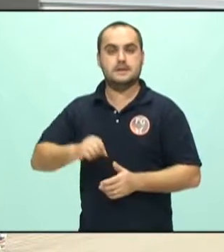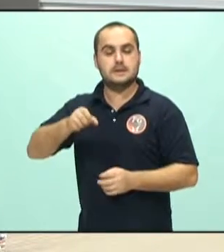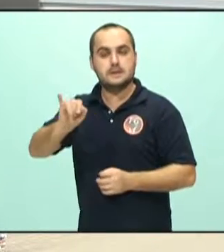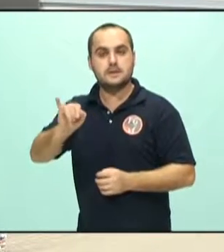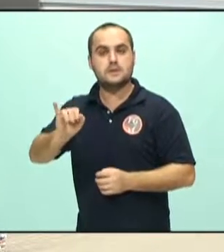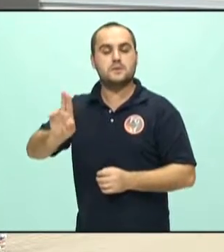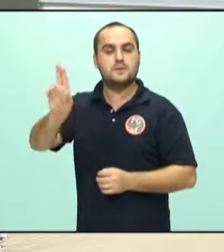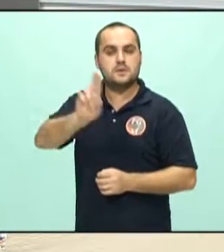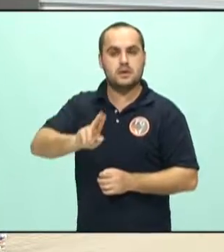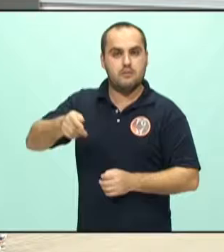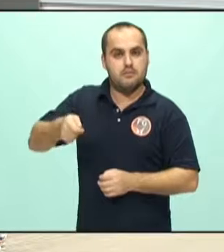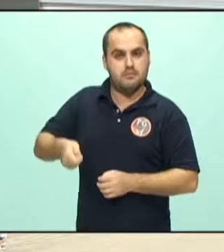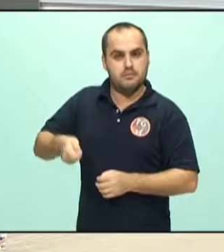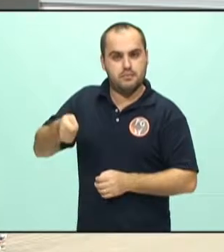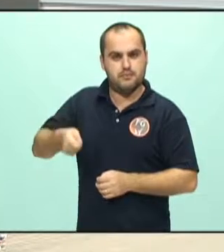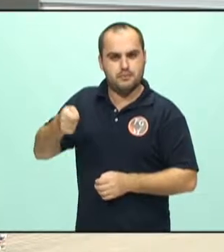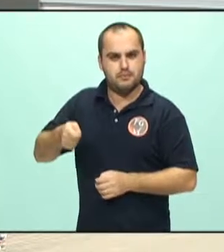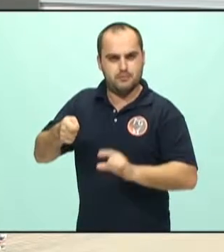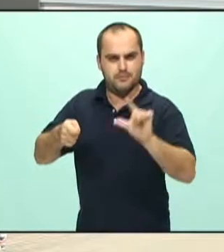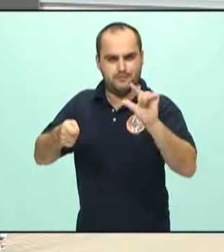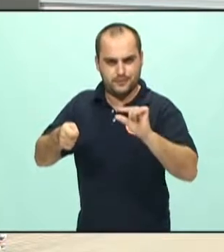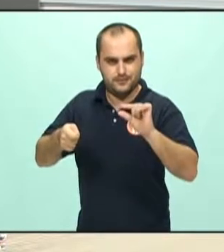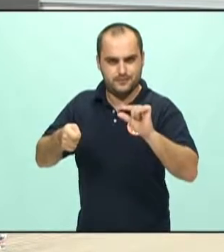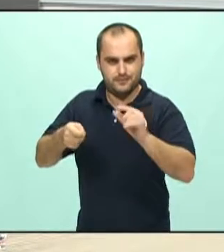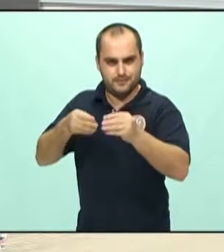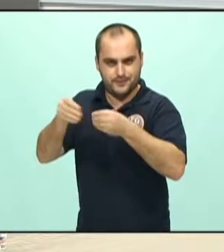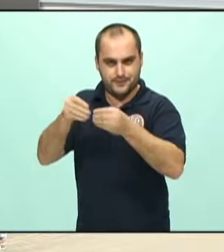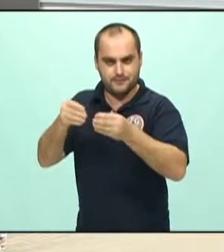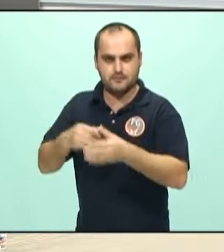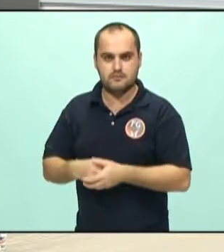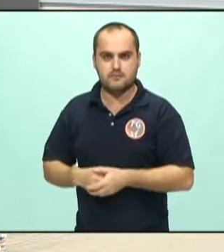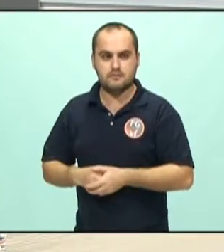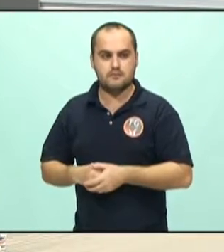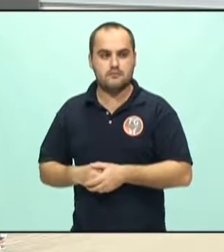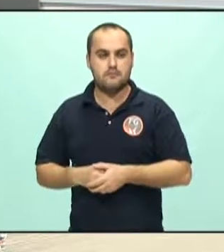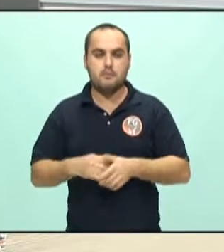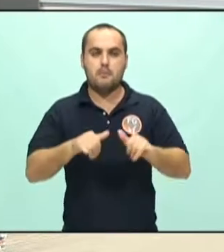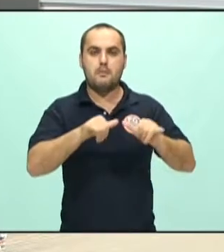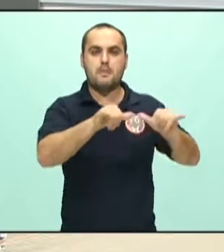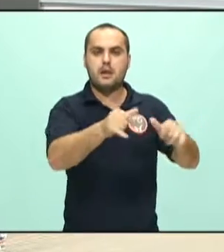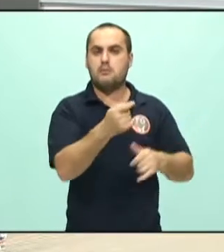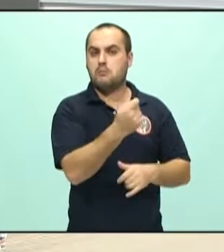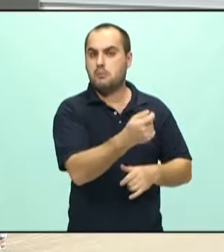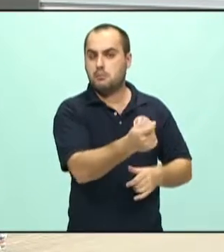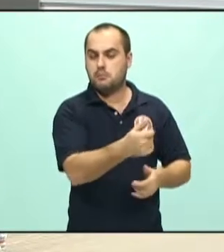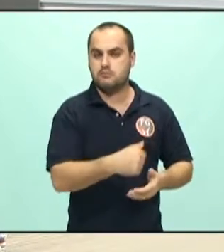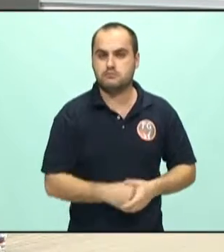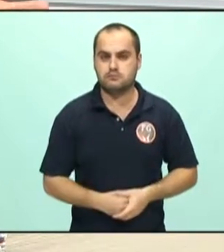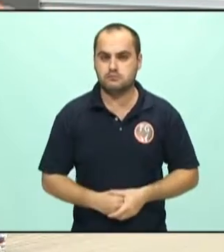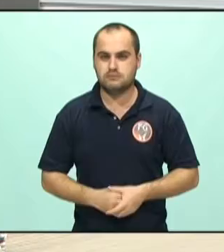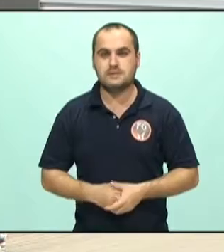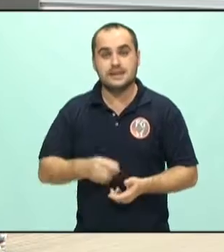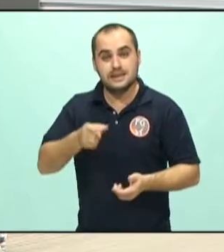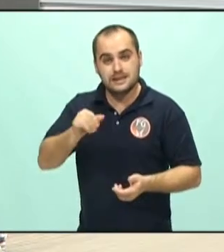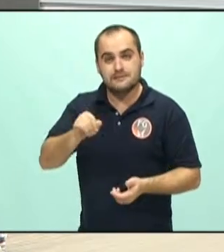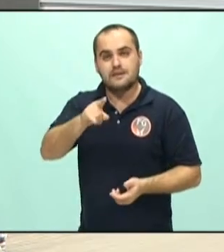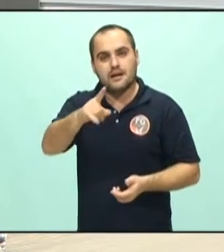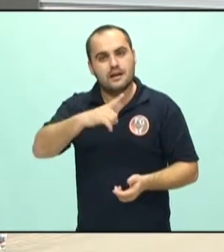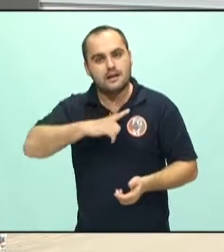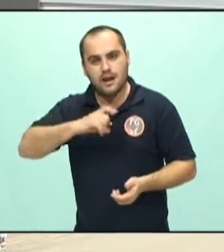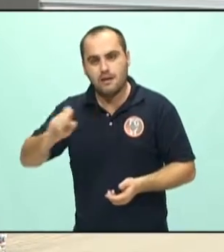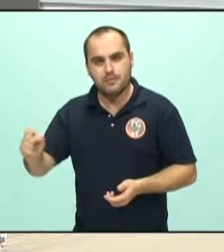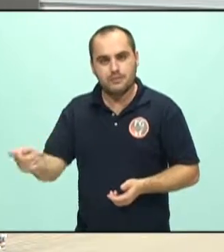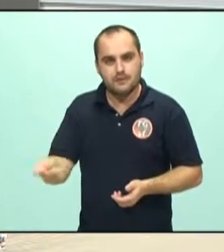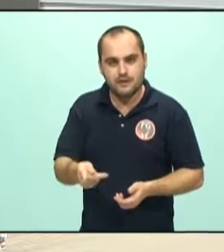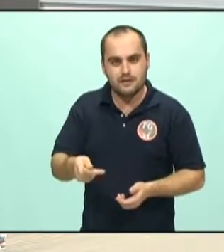se vai ofertar no mercado né então se você tiver oportunidade de levar sua sacola retornável aquela sacola grande que vai caber tudo